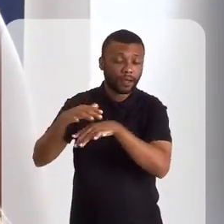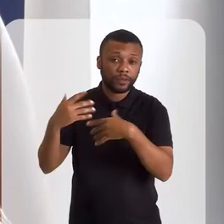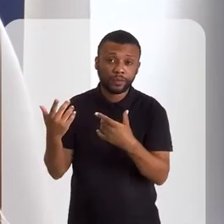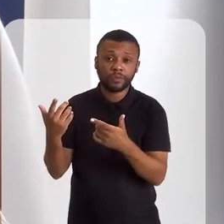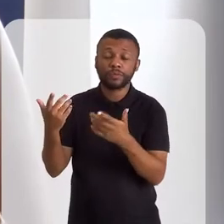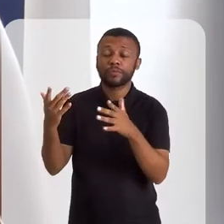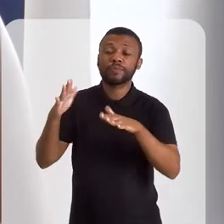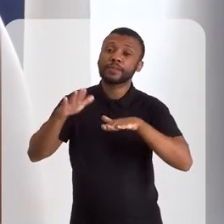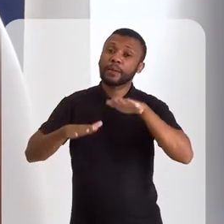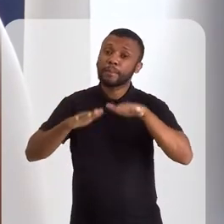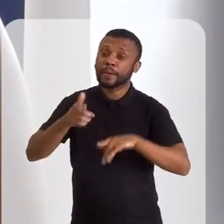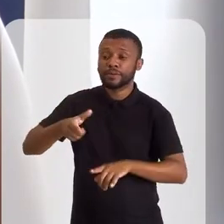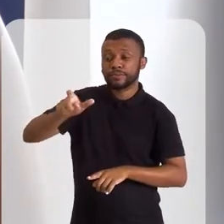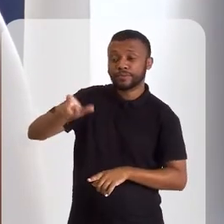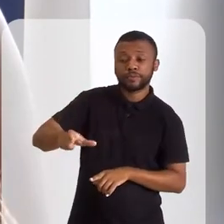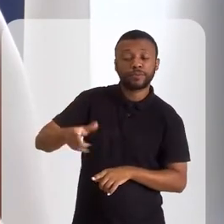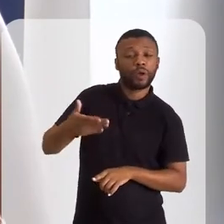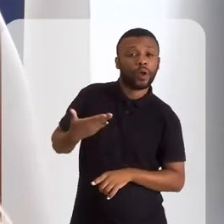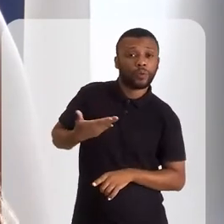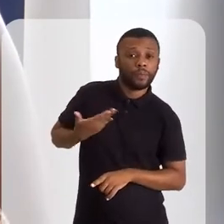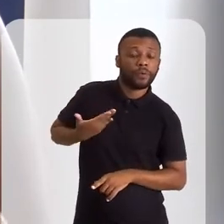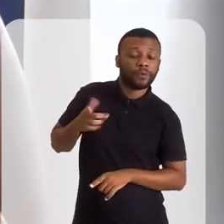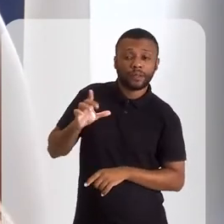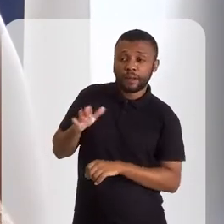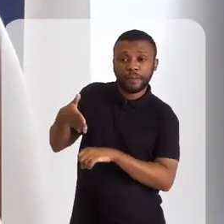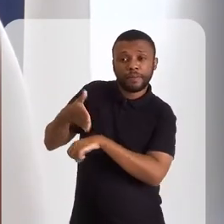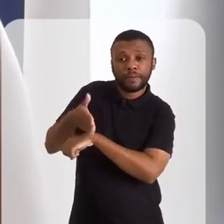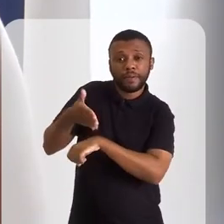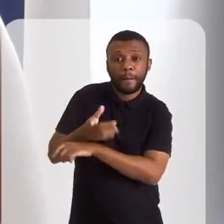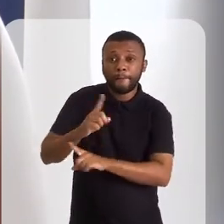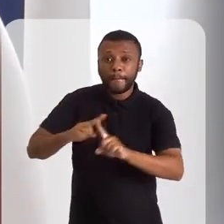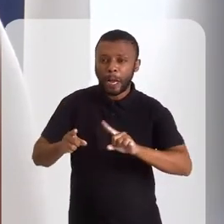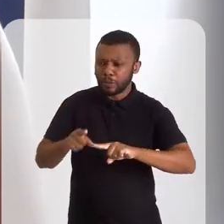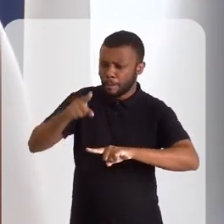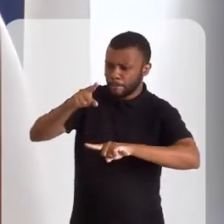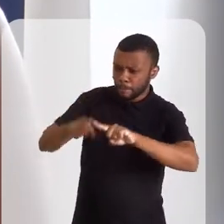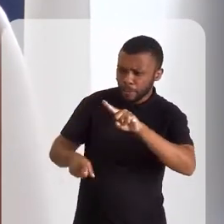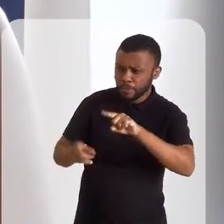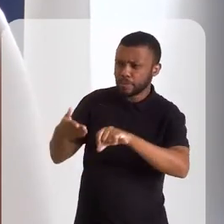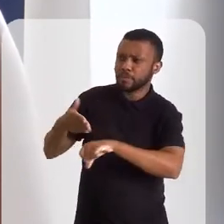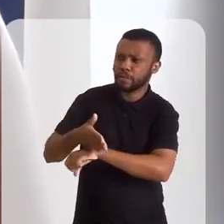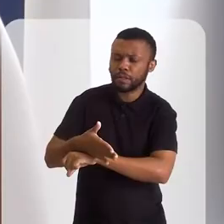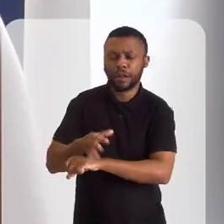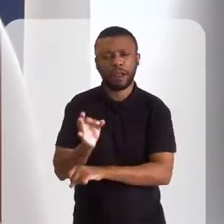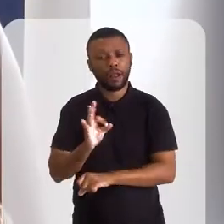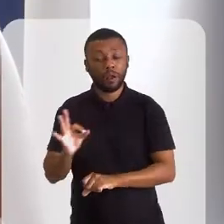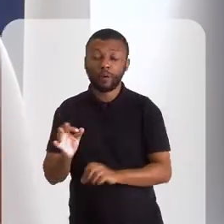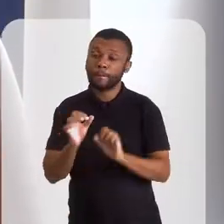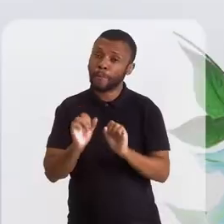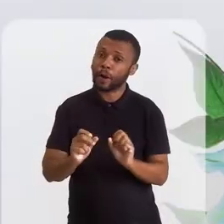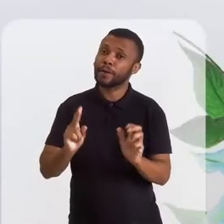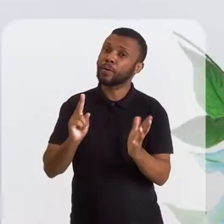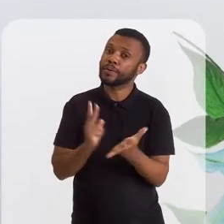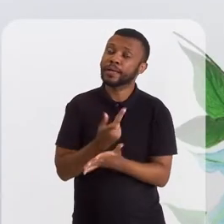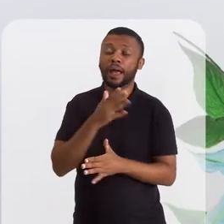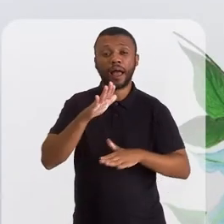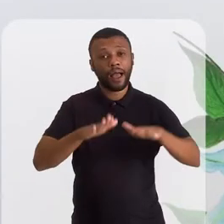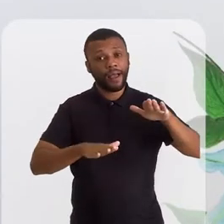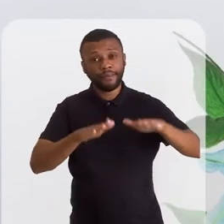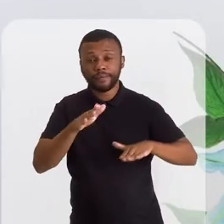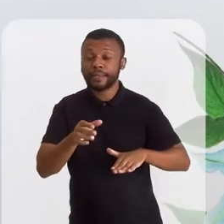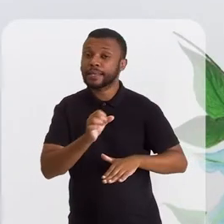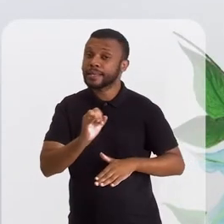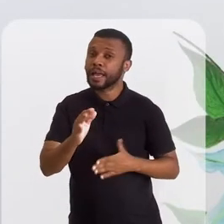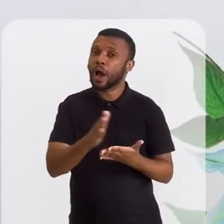minha mente preservada? E aí, isso vai do amigo Bahá'í que esteja ali frequentando. Mas não há nenhum tipo de